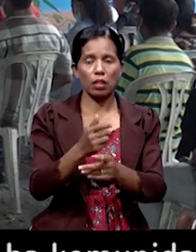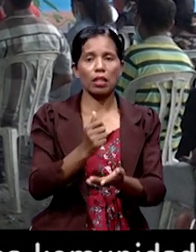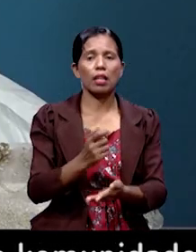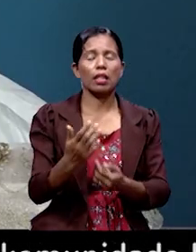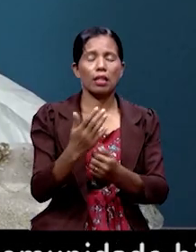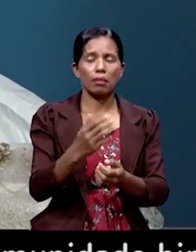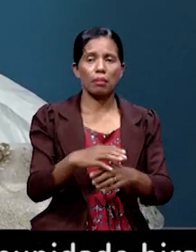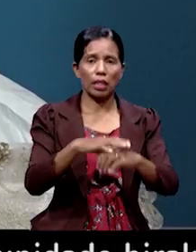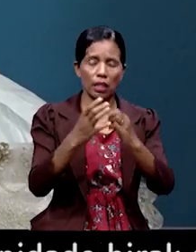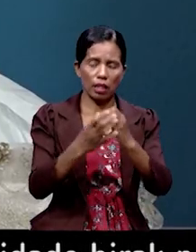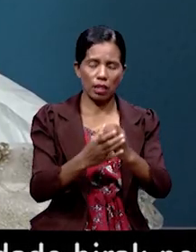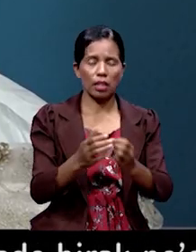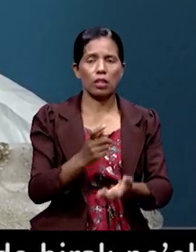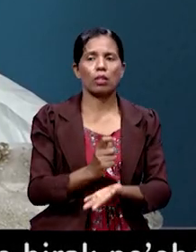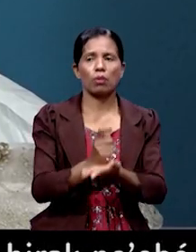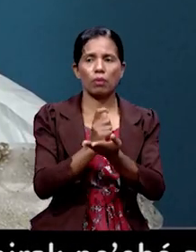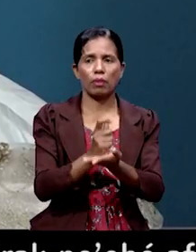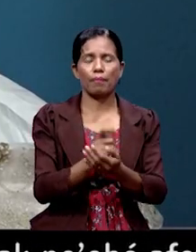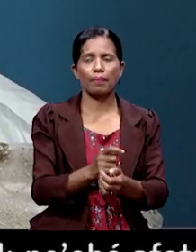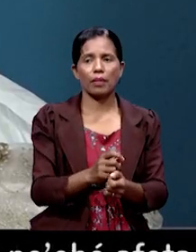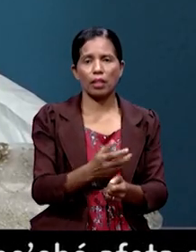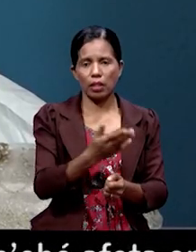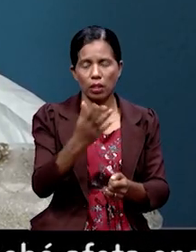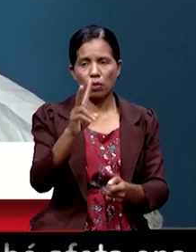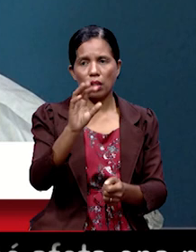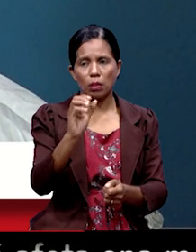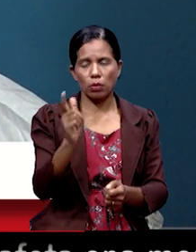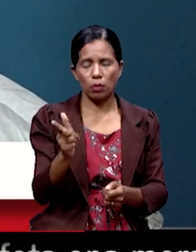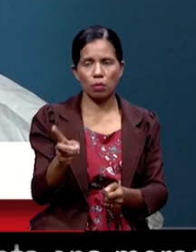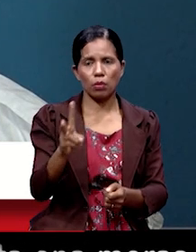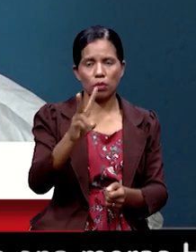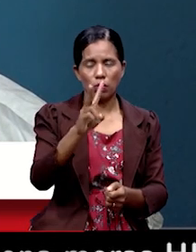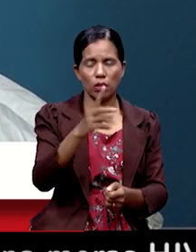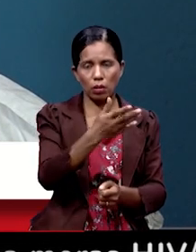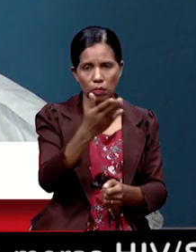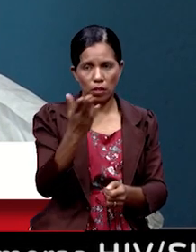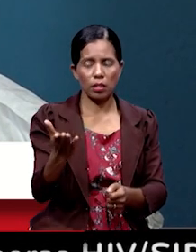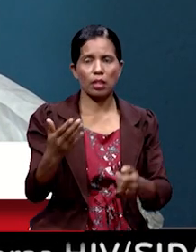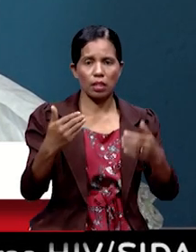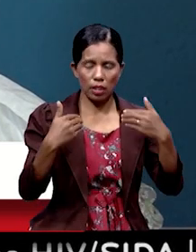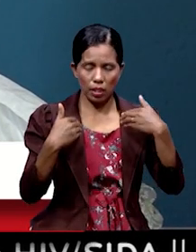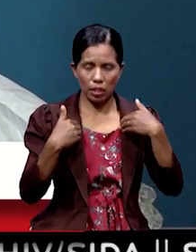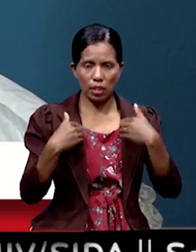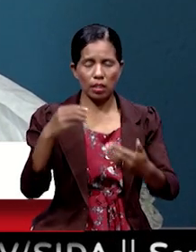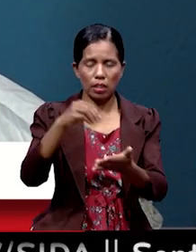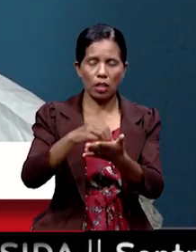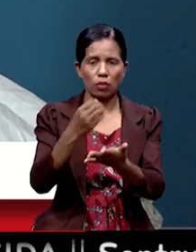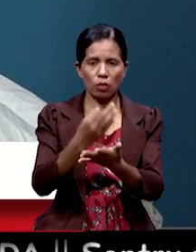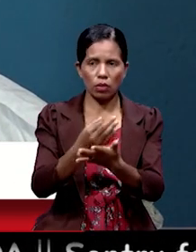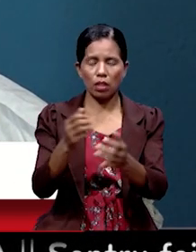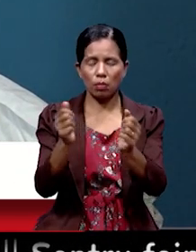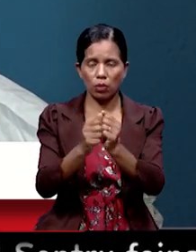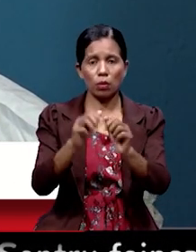A partir de 2022, da morte se ia, a locação de vema significante deves comparando com o município